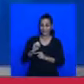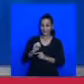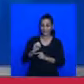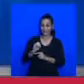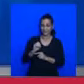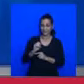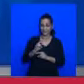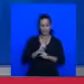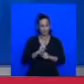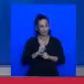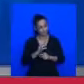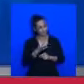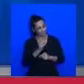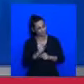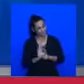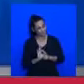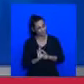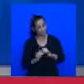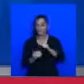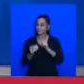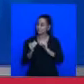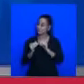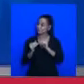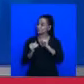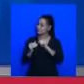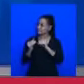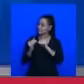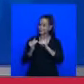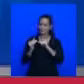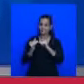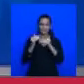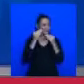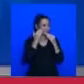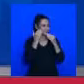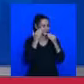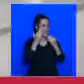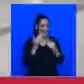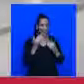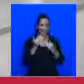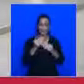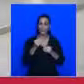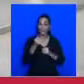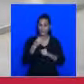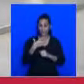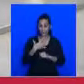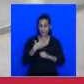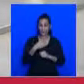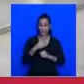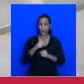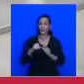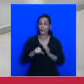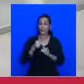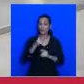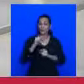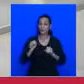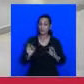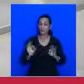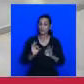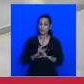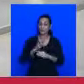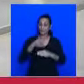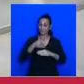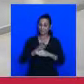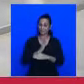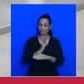30. Auditoras, confirmam? Sim, confirmo. Sim, confirmo. Obrigado. Muito bem, primeiro sorteio realizado,